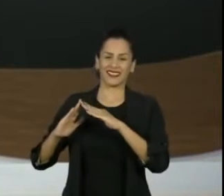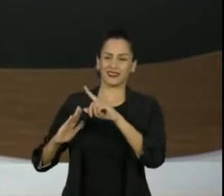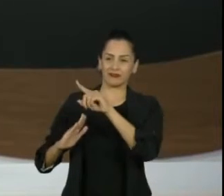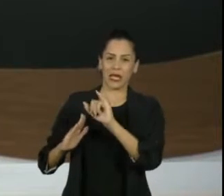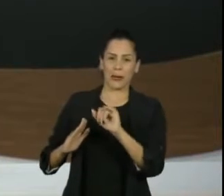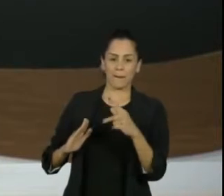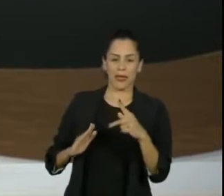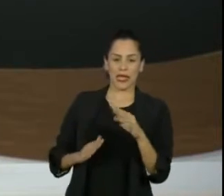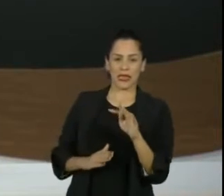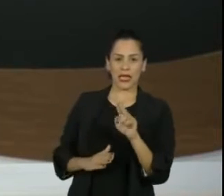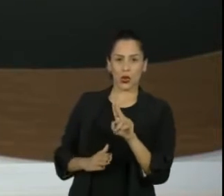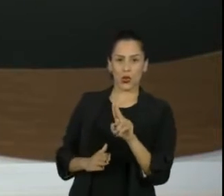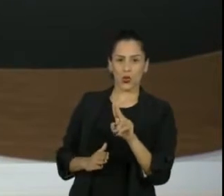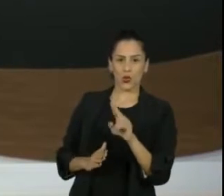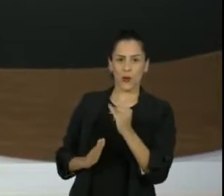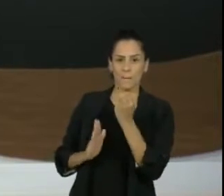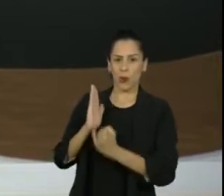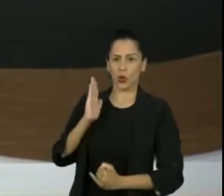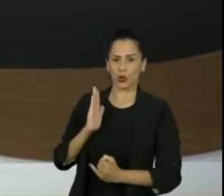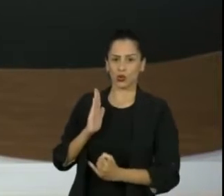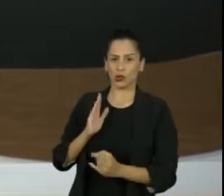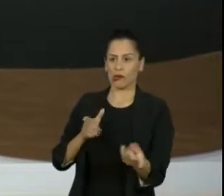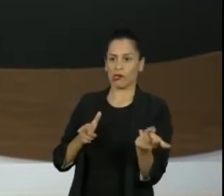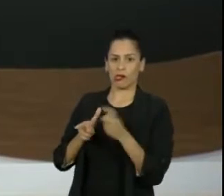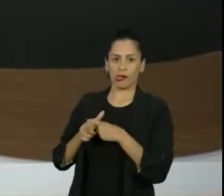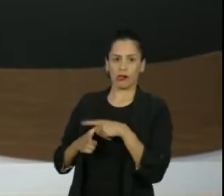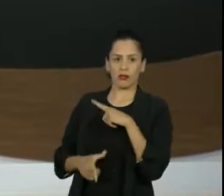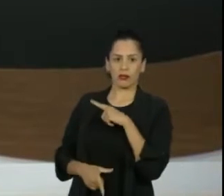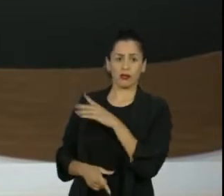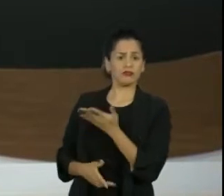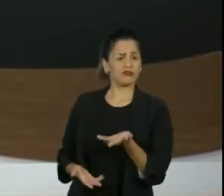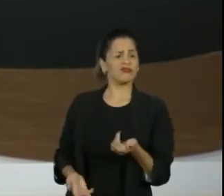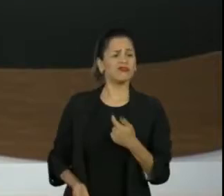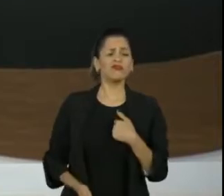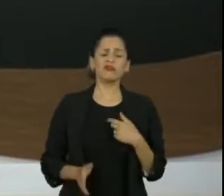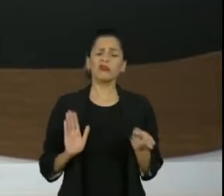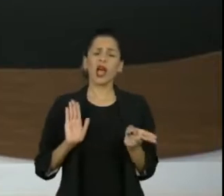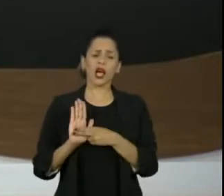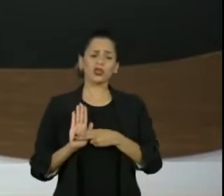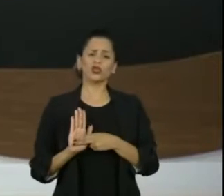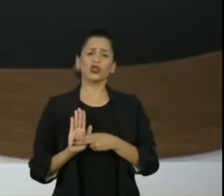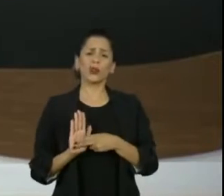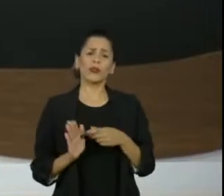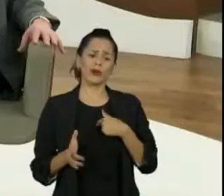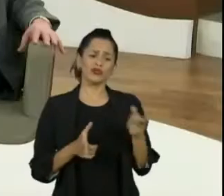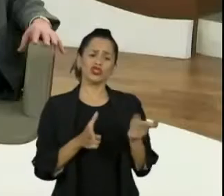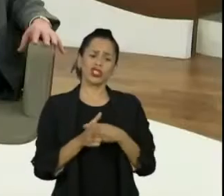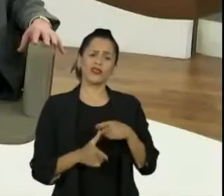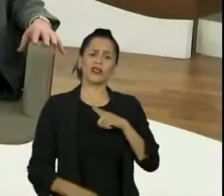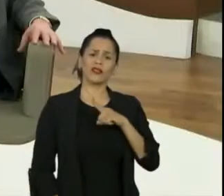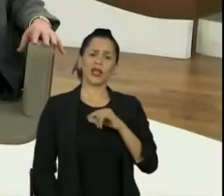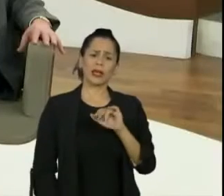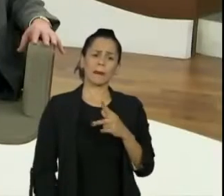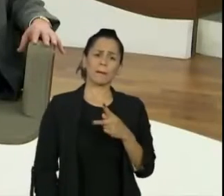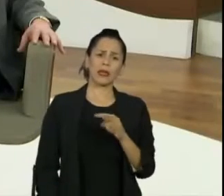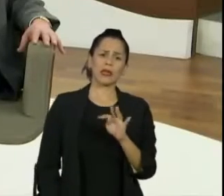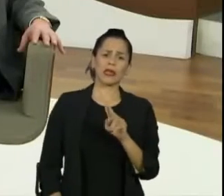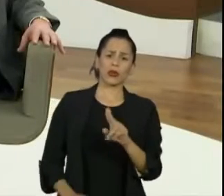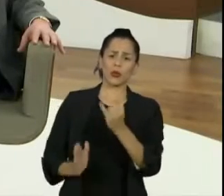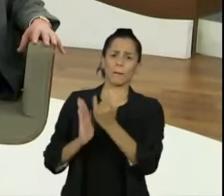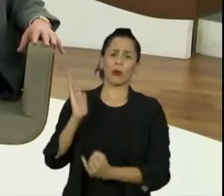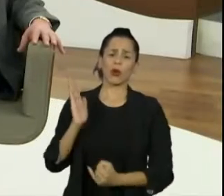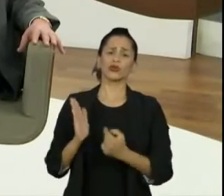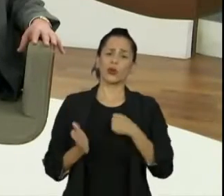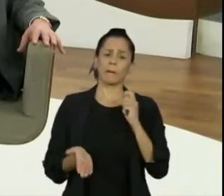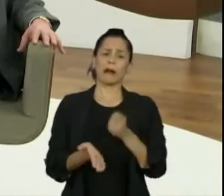prefeitura. Isso foi tema da campanha, o senhor disse meio um devo, não nego, pago quando puder, estou apertado. E agora tem uma notícia de 4